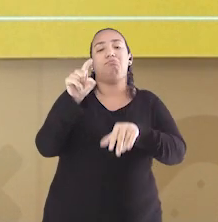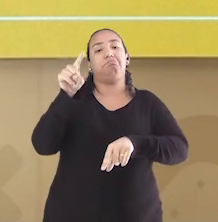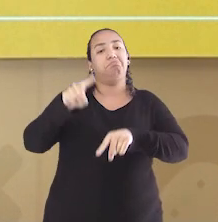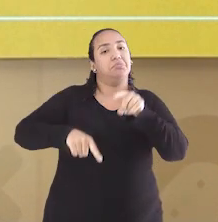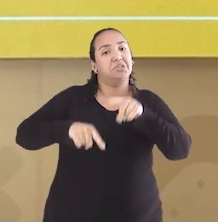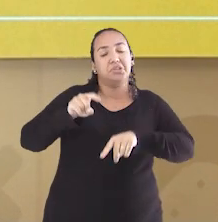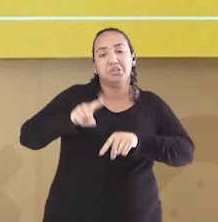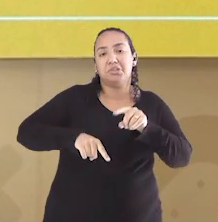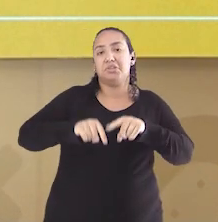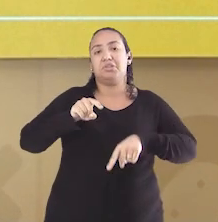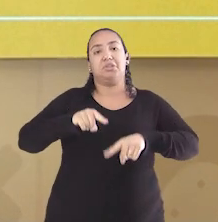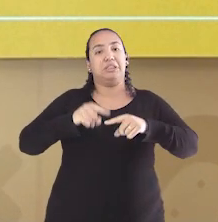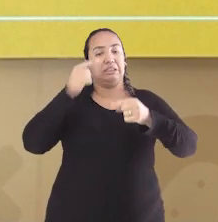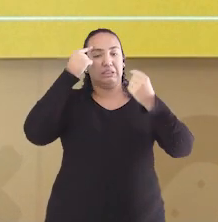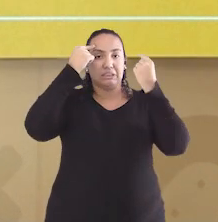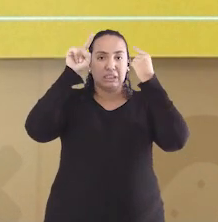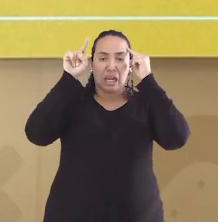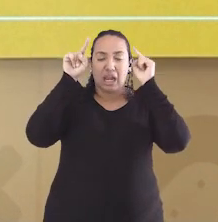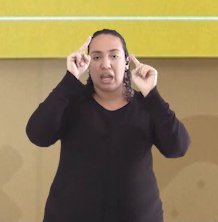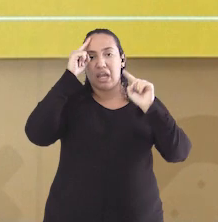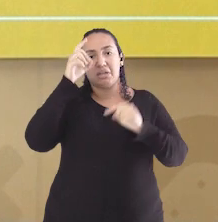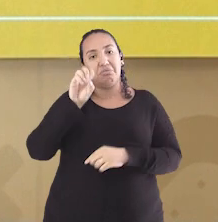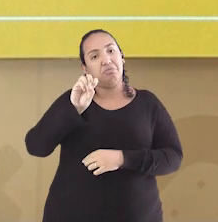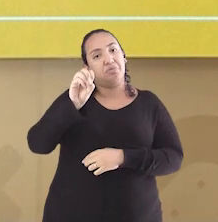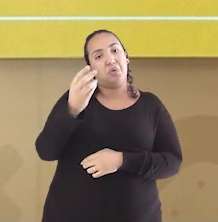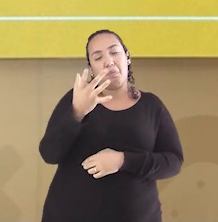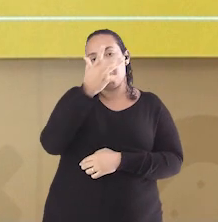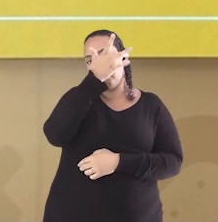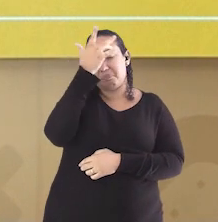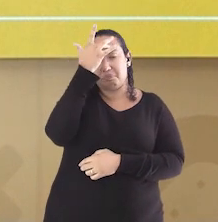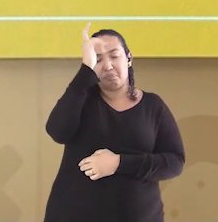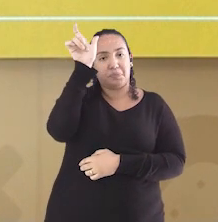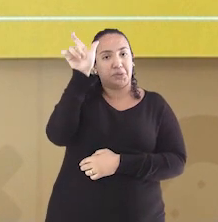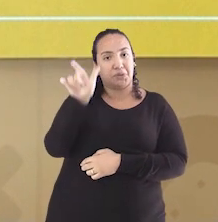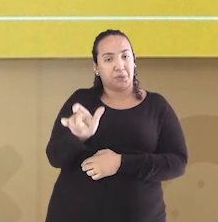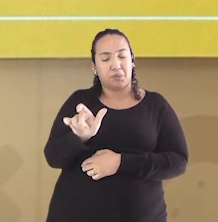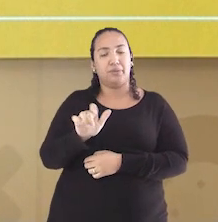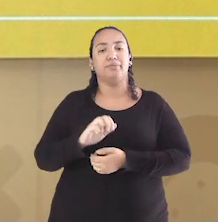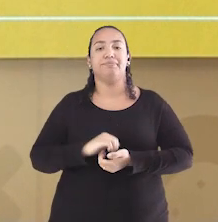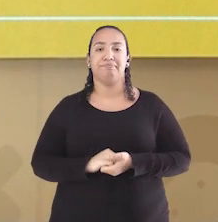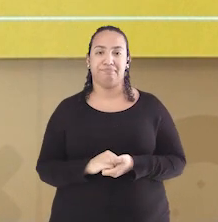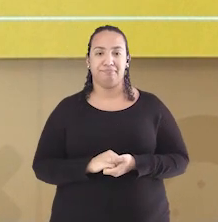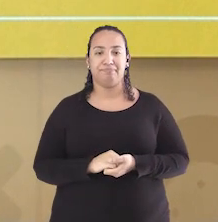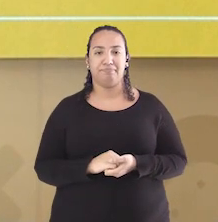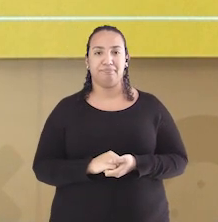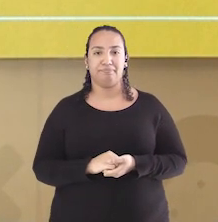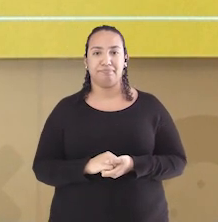um serviço, um produto, uma pessoa para o grande público.